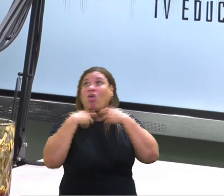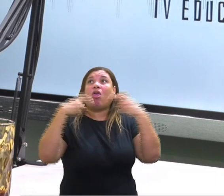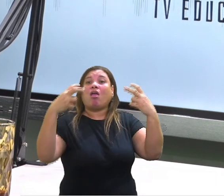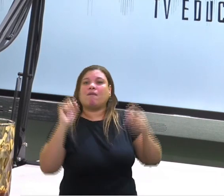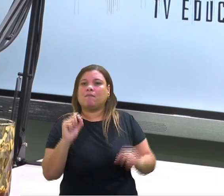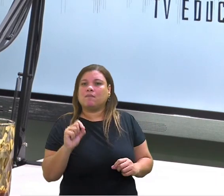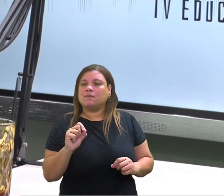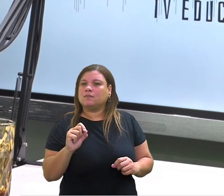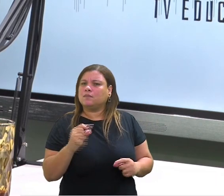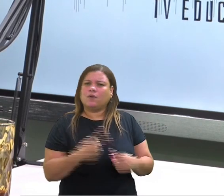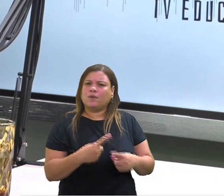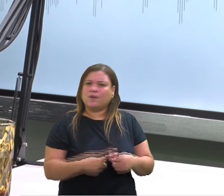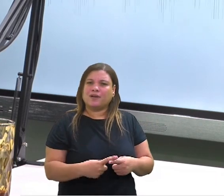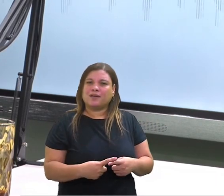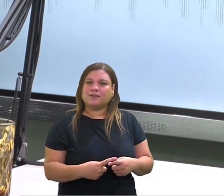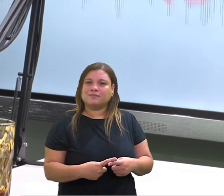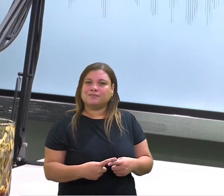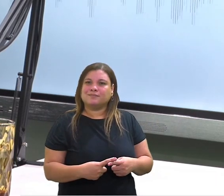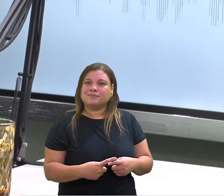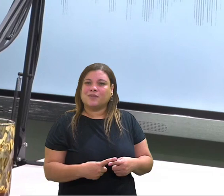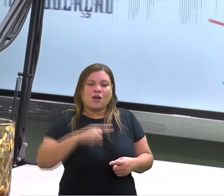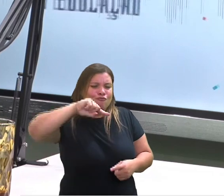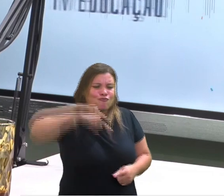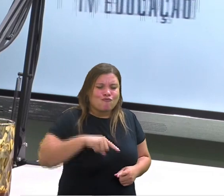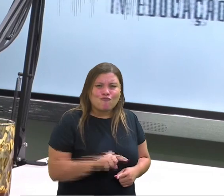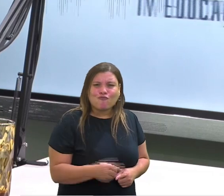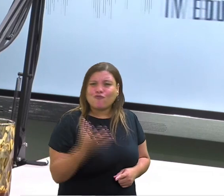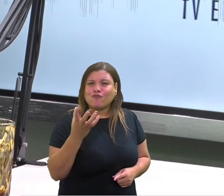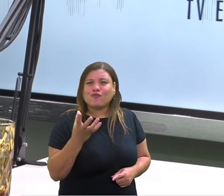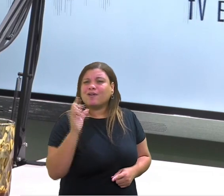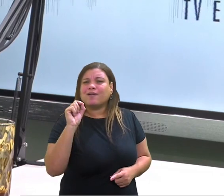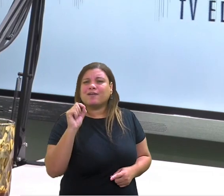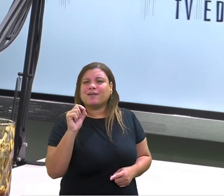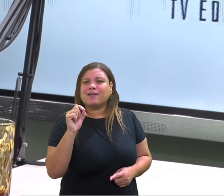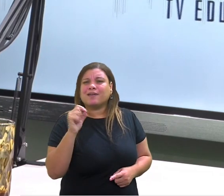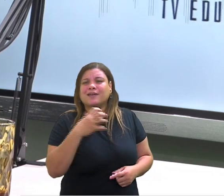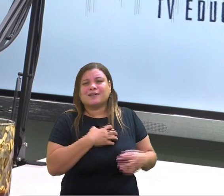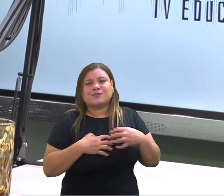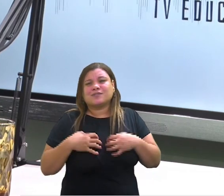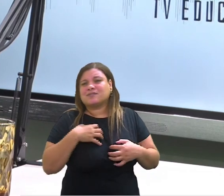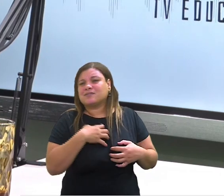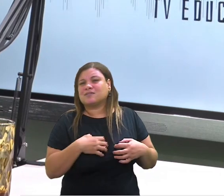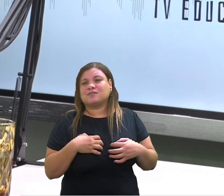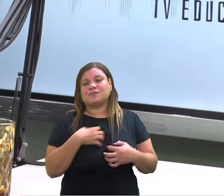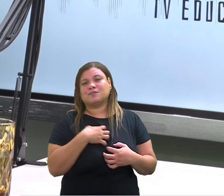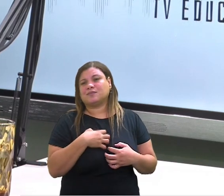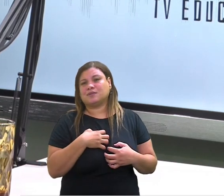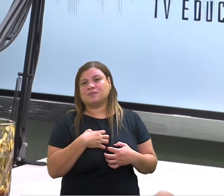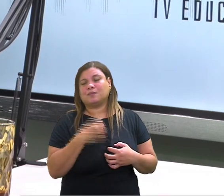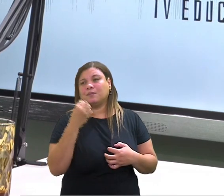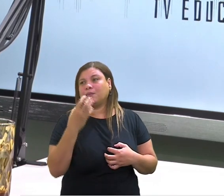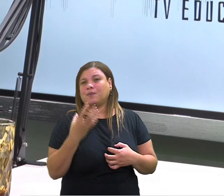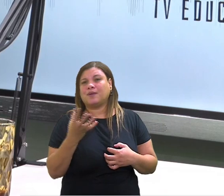socorro, e aí você vai e pune o aluno. A única maneira que ele consegue atenção é fazendo aquilo. Então, tem que ter um olhar pedagógico para aquele